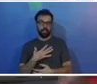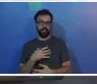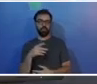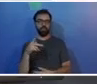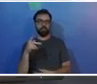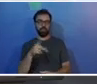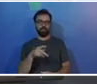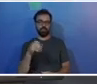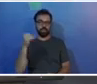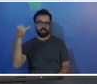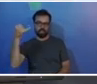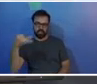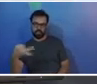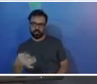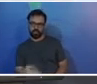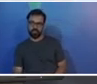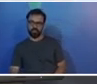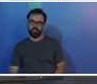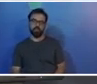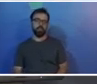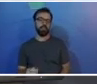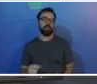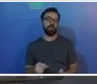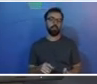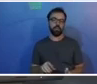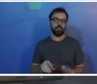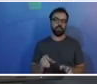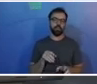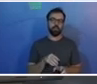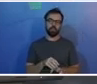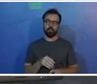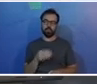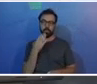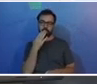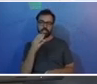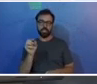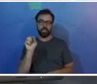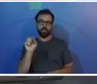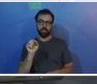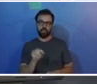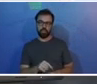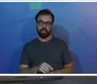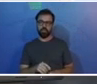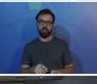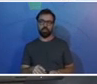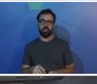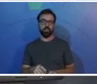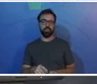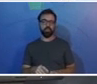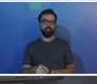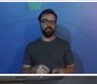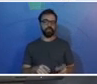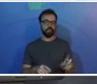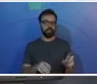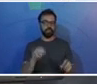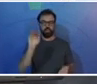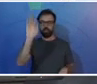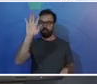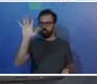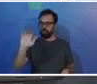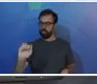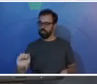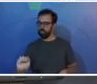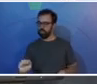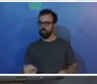explicar. O que pede o exercício? Primeiro, localize cada estado citado no texto